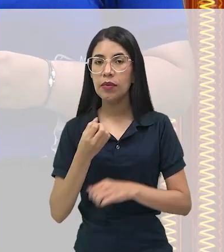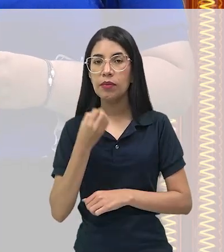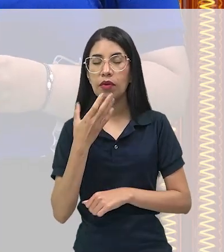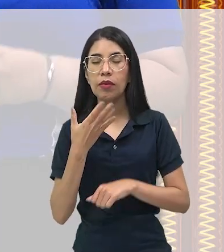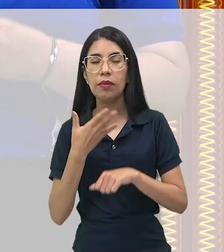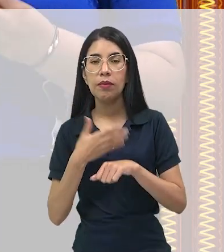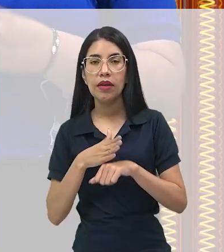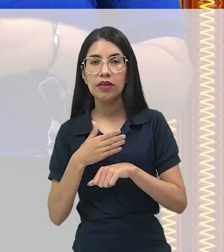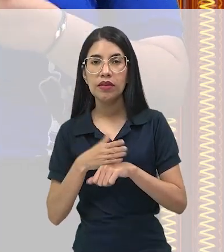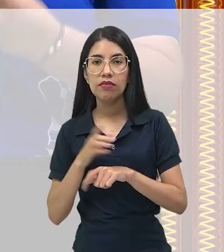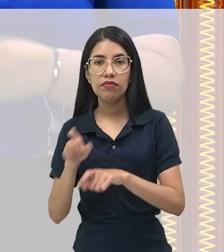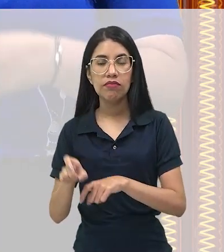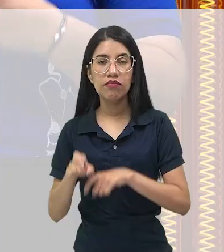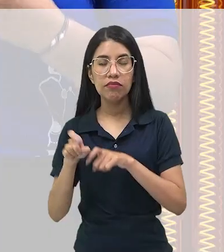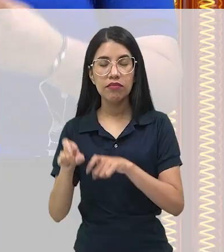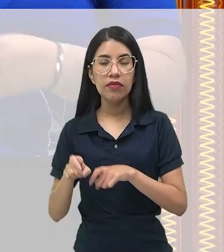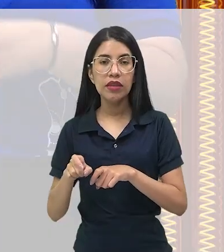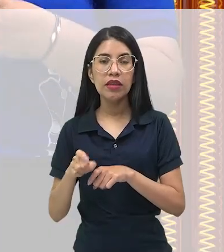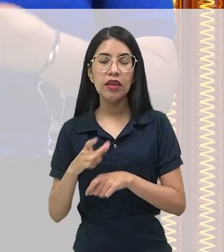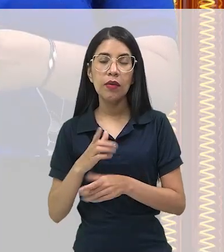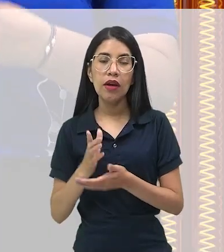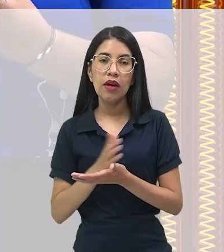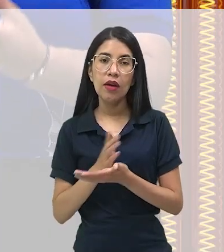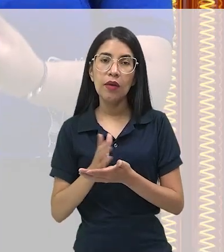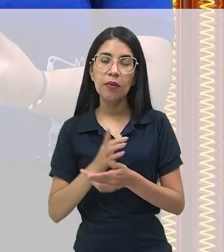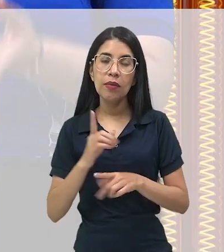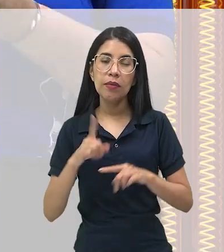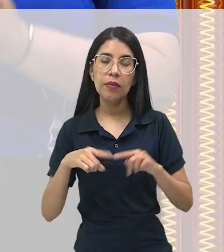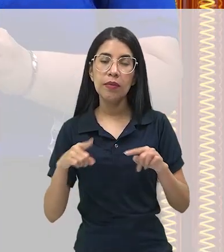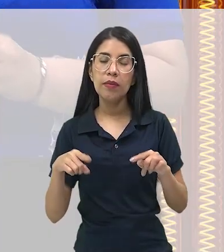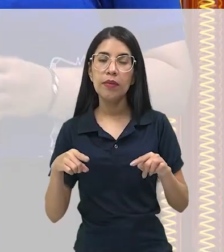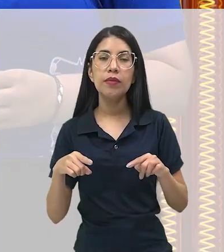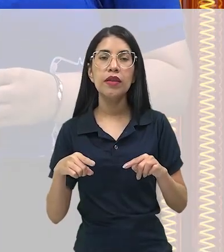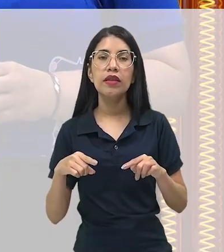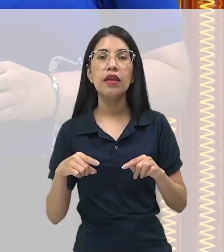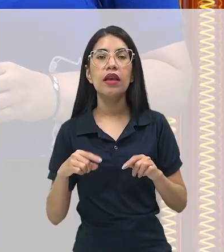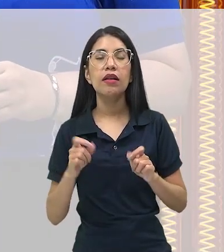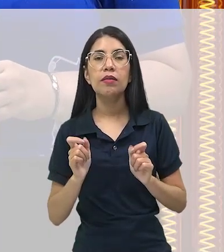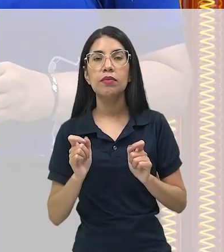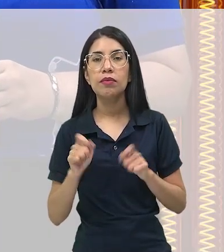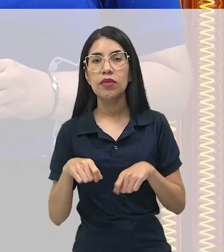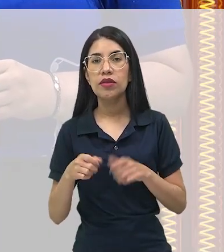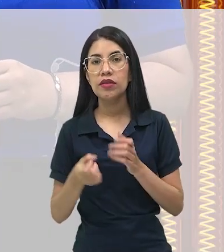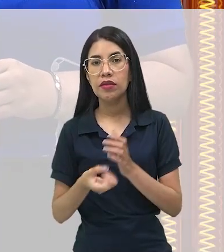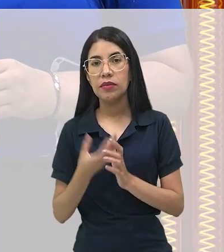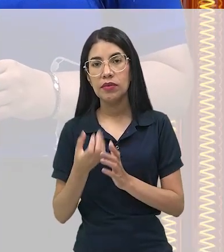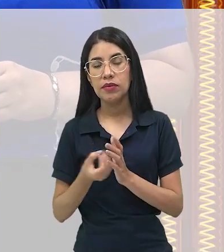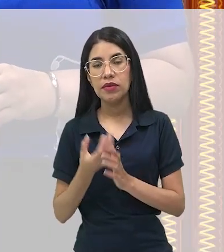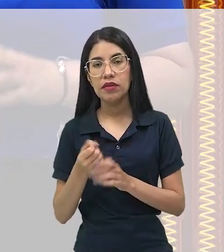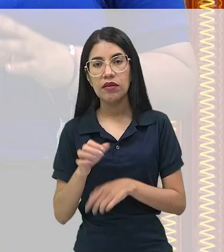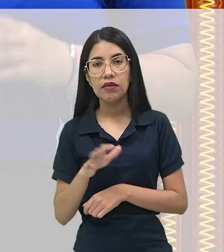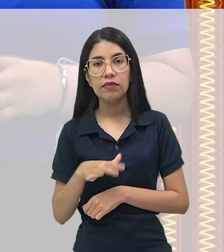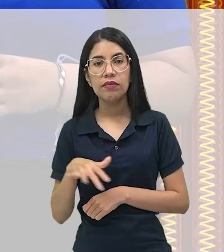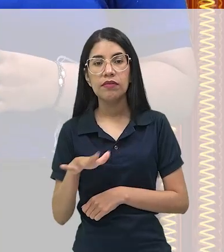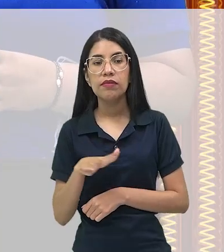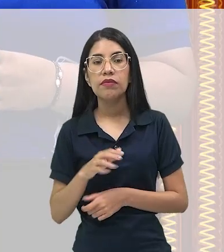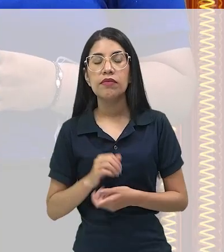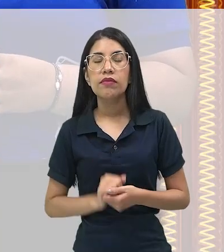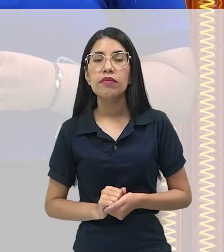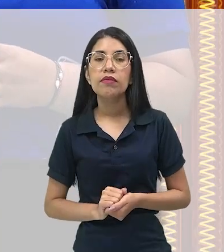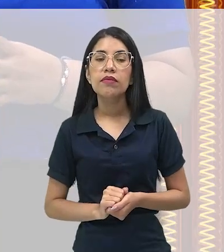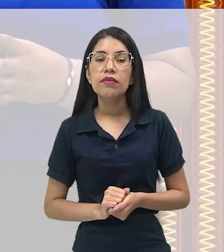da agricultura. Então, alguns produtos de gênero tropical foram ali inseridos naquela região.